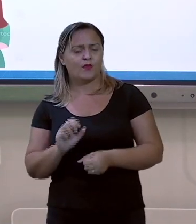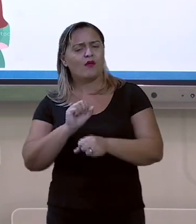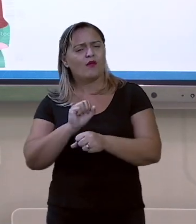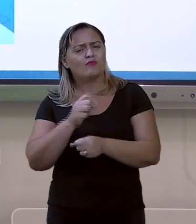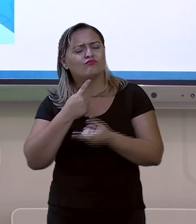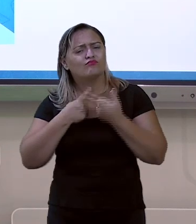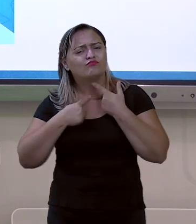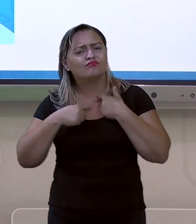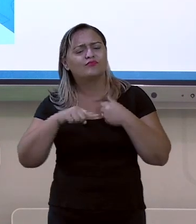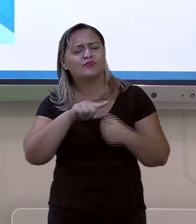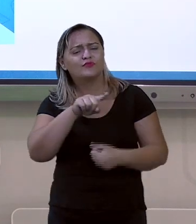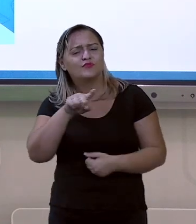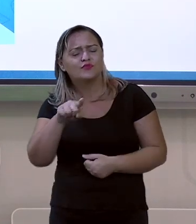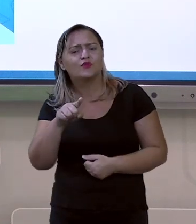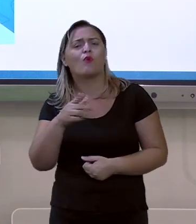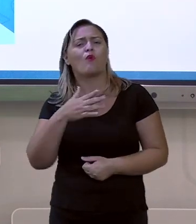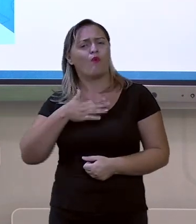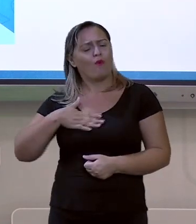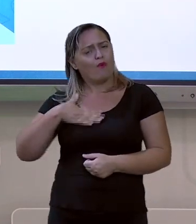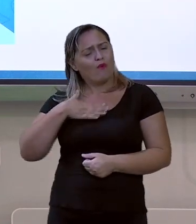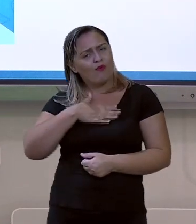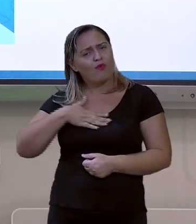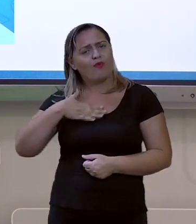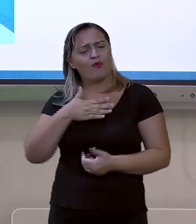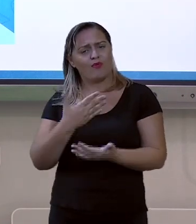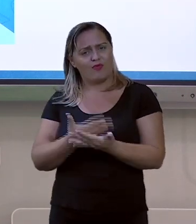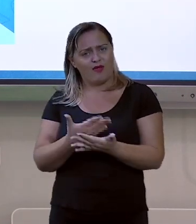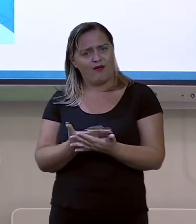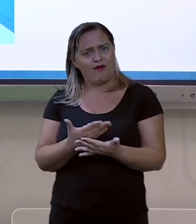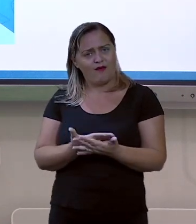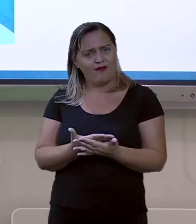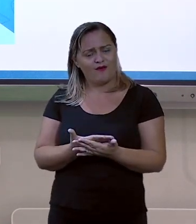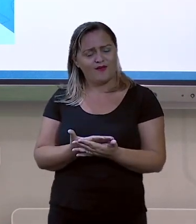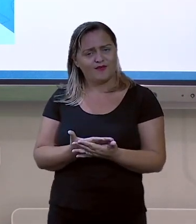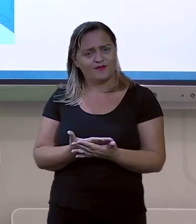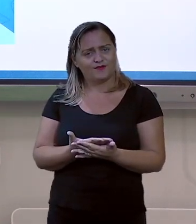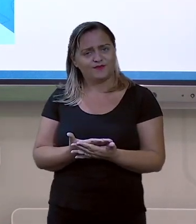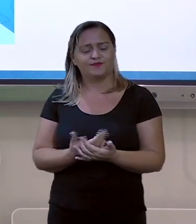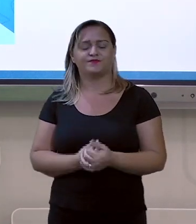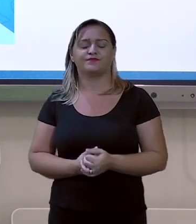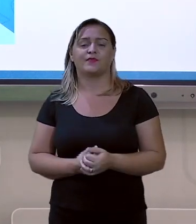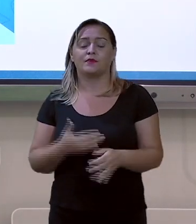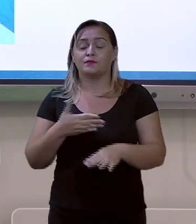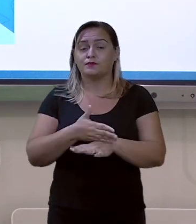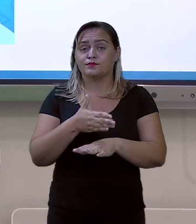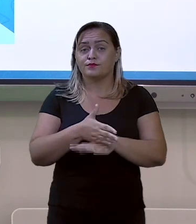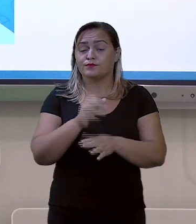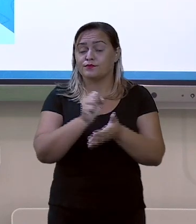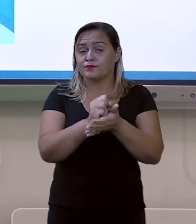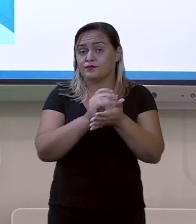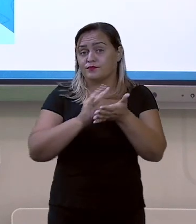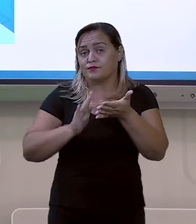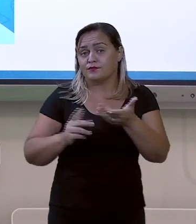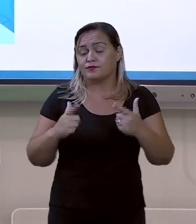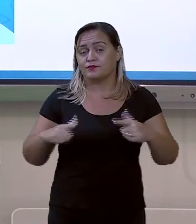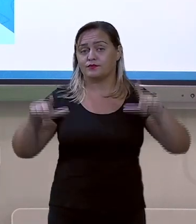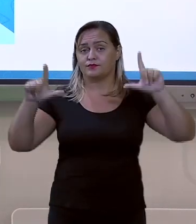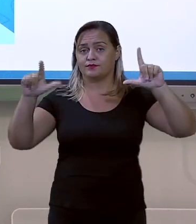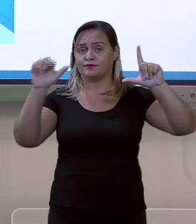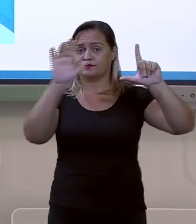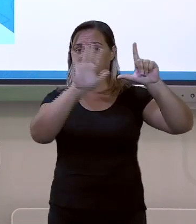tenham gostado e tenham conseguido aprender até aqui. E para acessar as nossas atividades na plataforma SMED